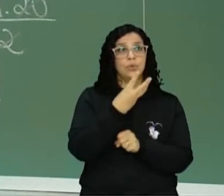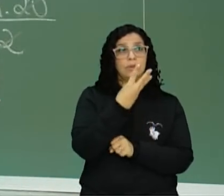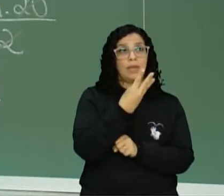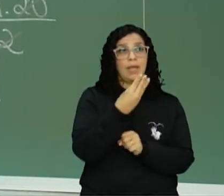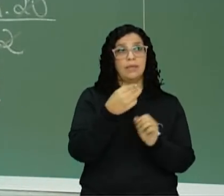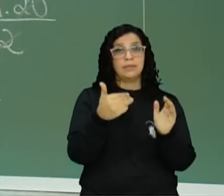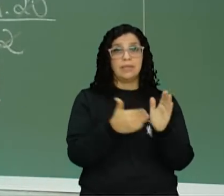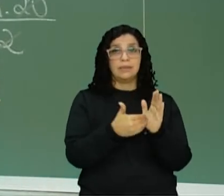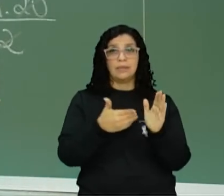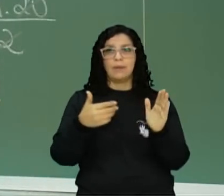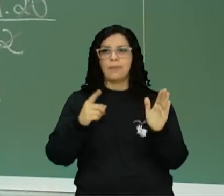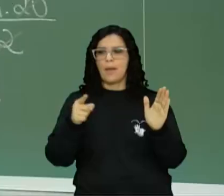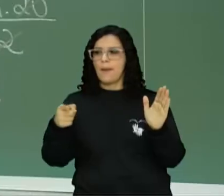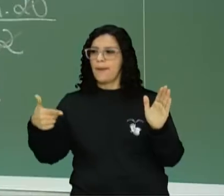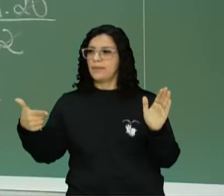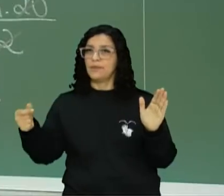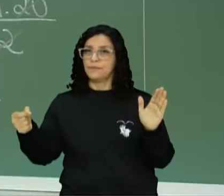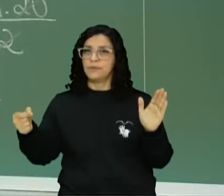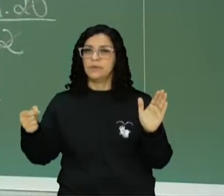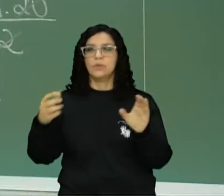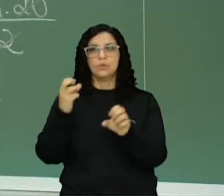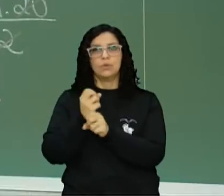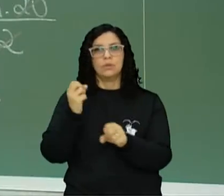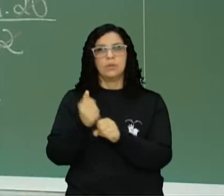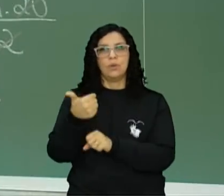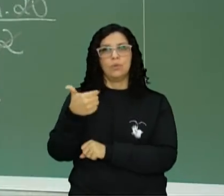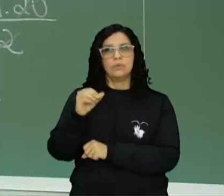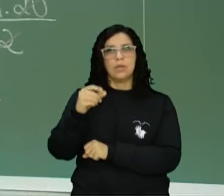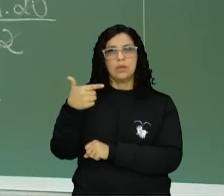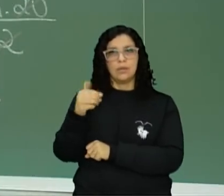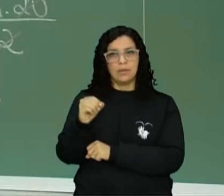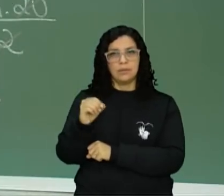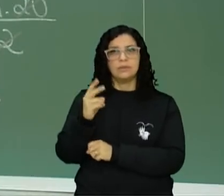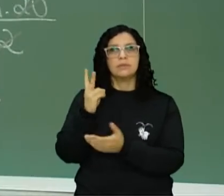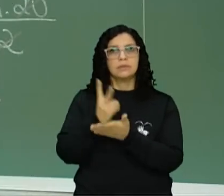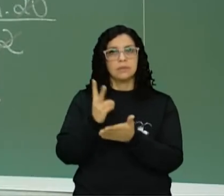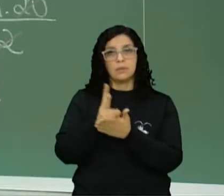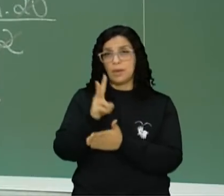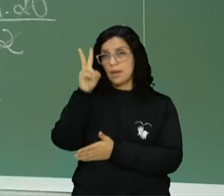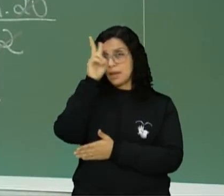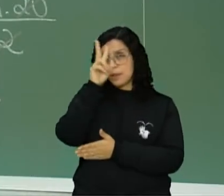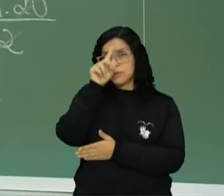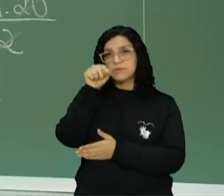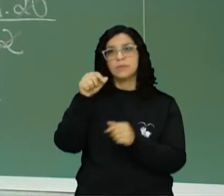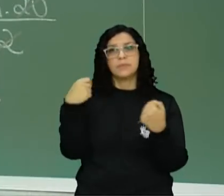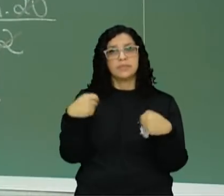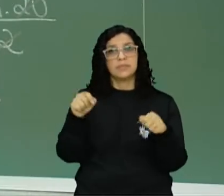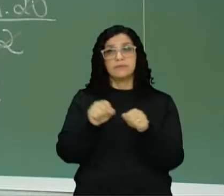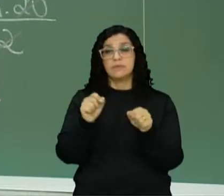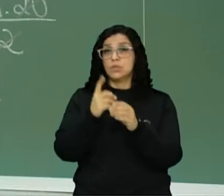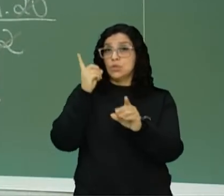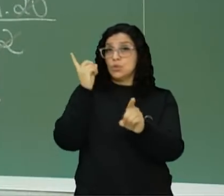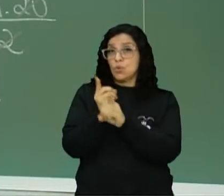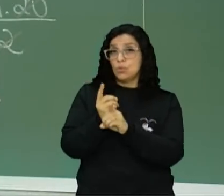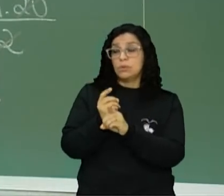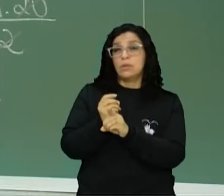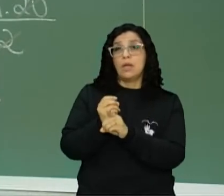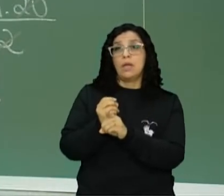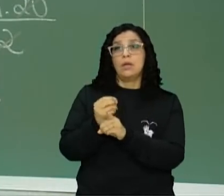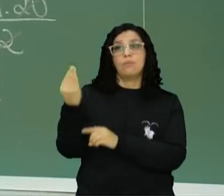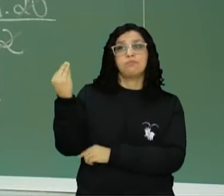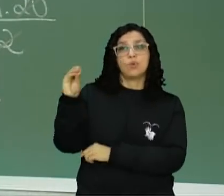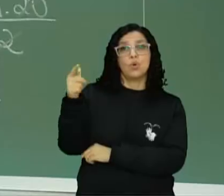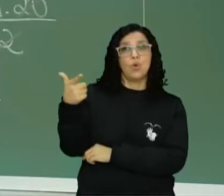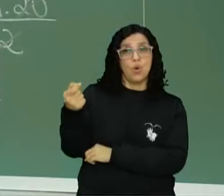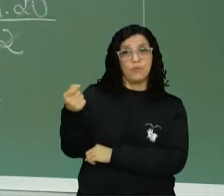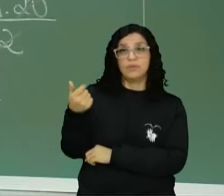termos desta PA é 1010. Lembrando que primeiro você tem que encontrar o termo que você quer, o último lá que a